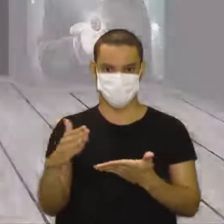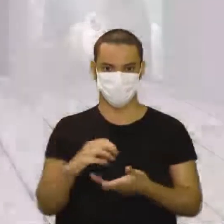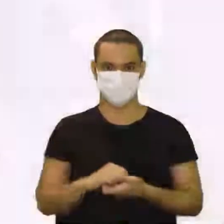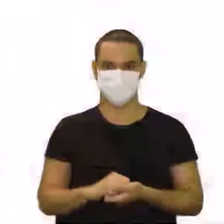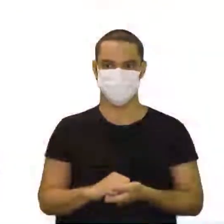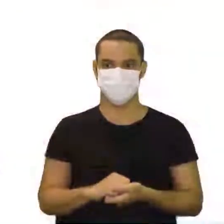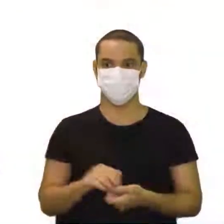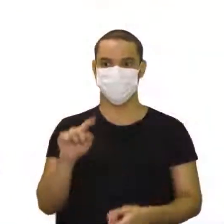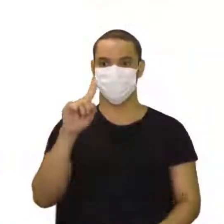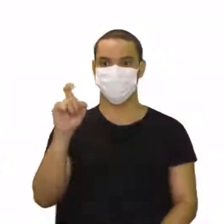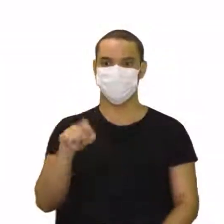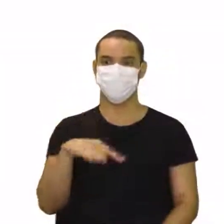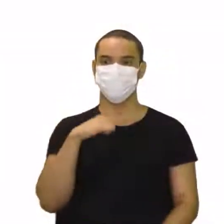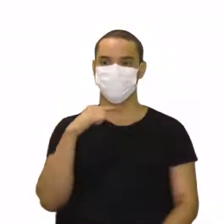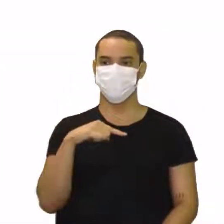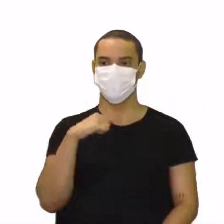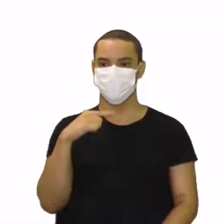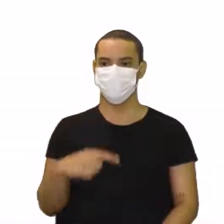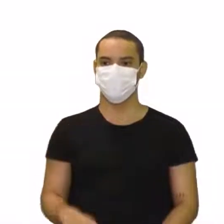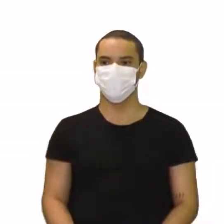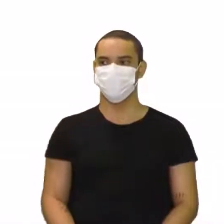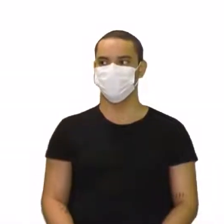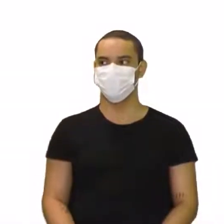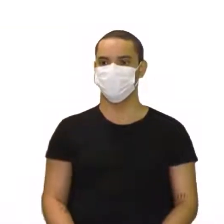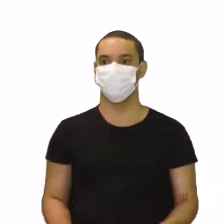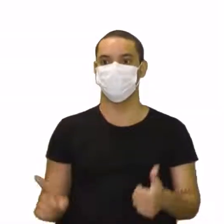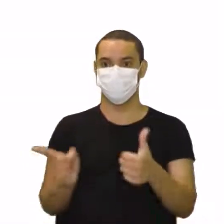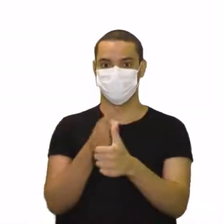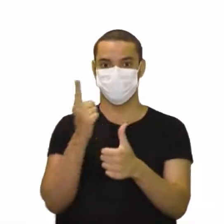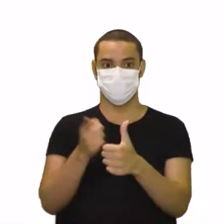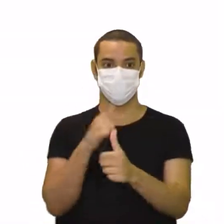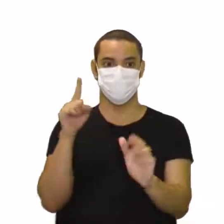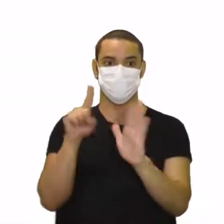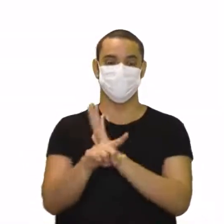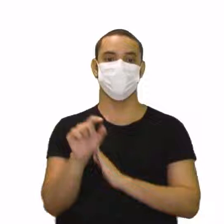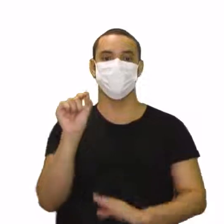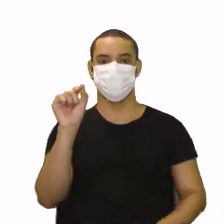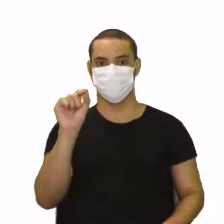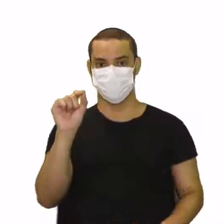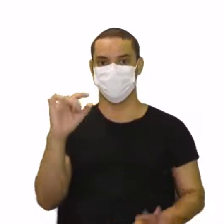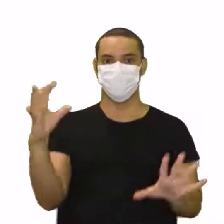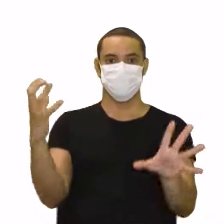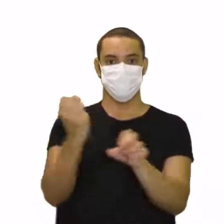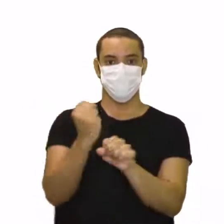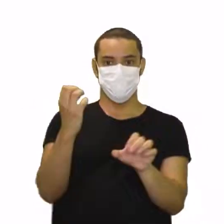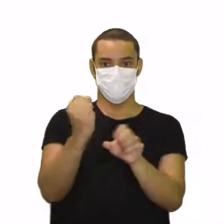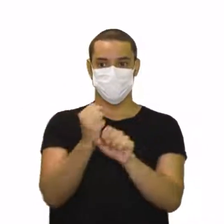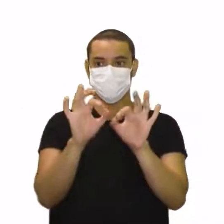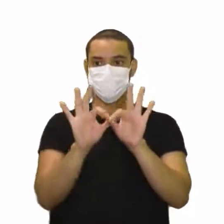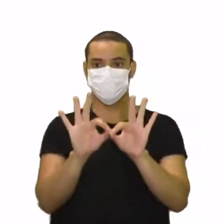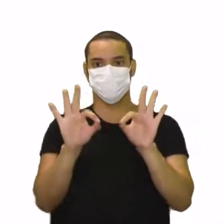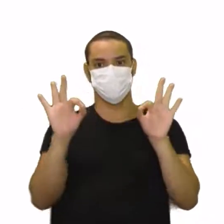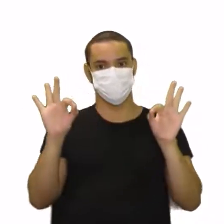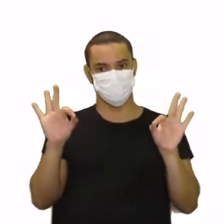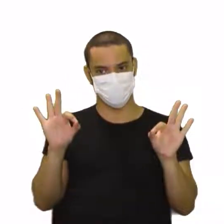tirando as dúvidas de vocês. Primeira questão, olha só. Calcule o